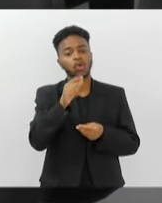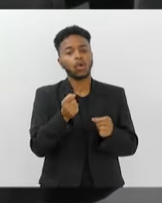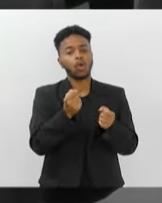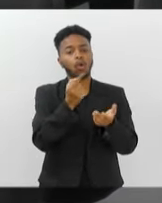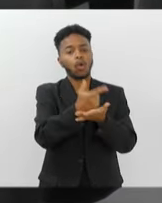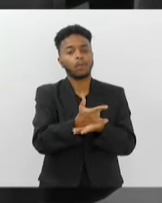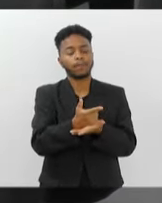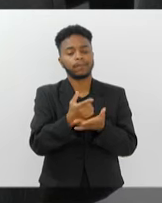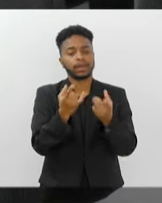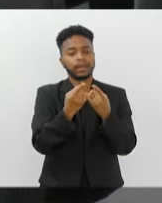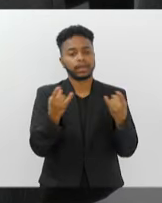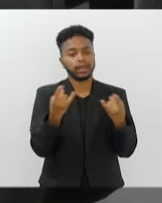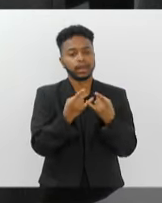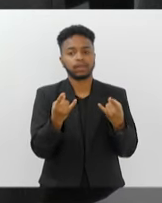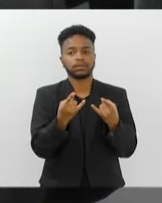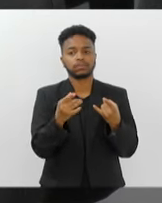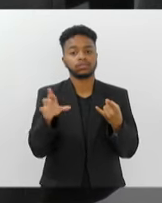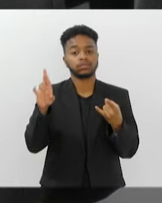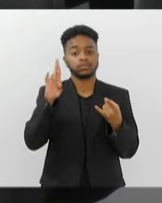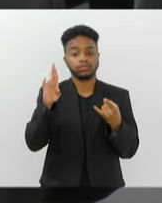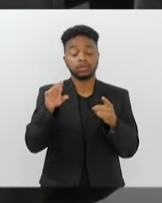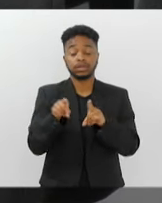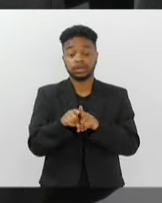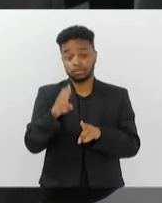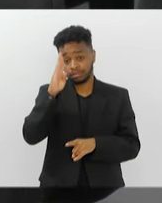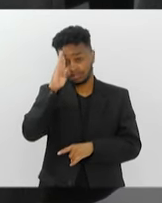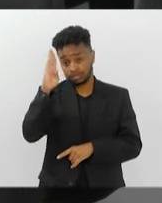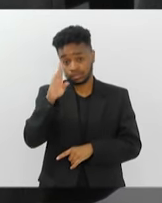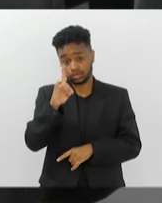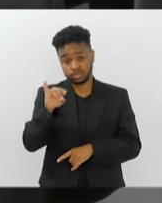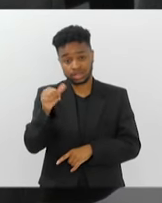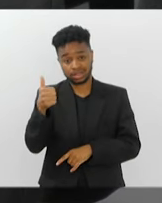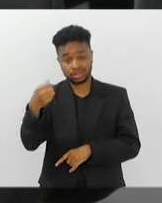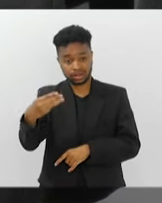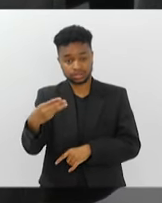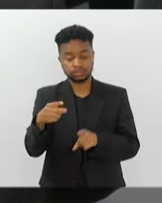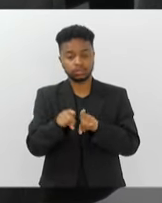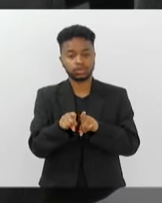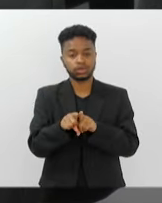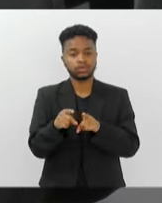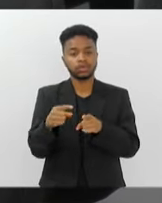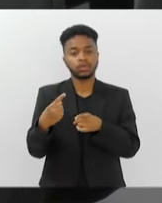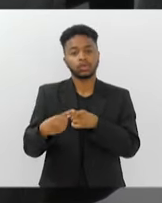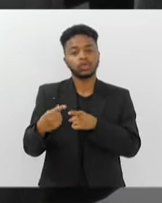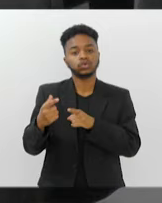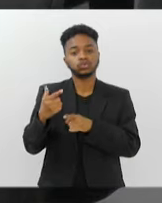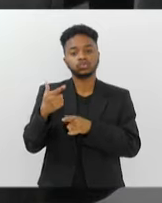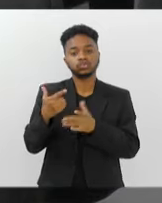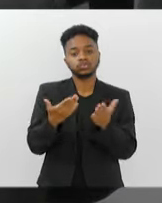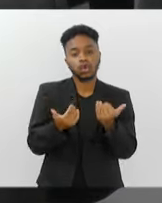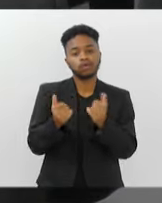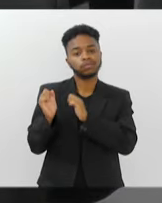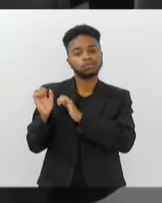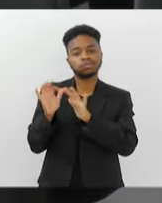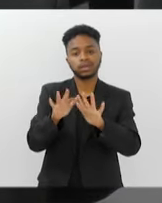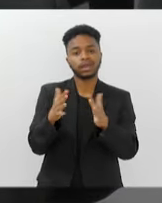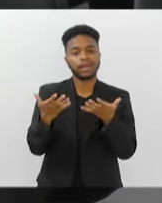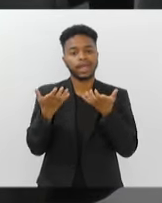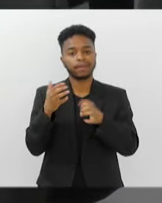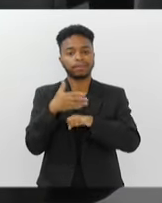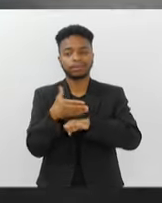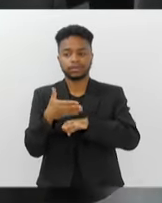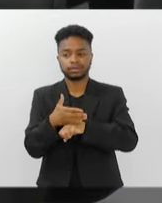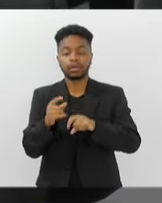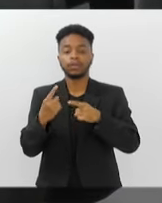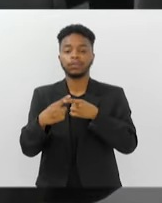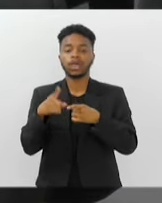ingresso de venda pro Rock principalmente por esse dia 13 que os jovens todos estão enque cdos querendo que não tem mais enfim e que é